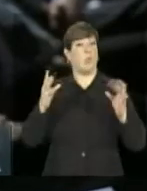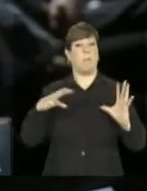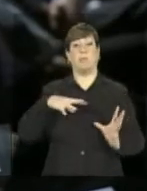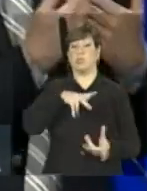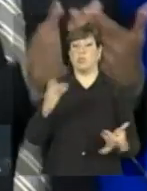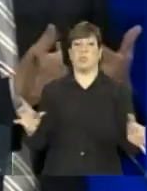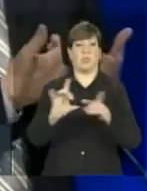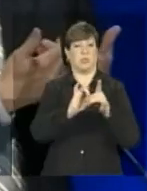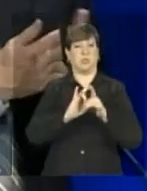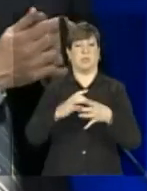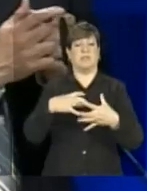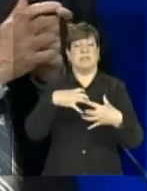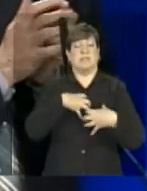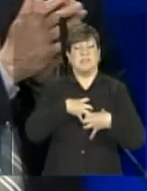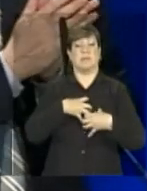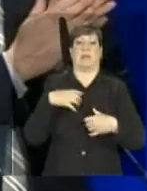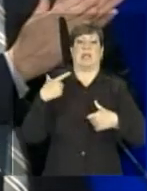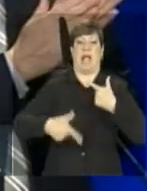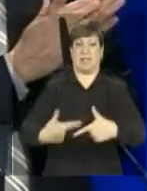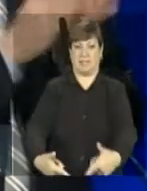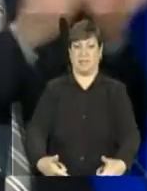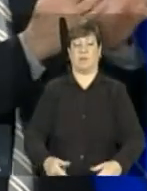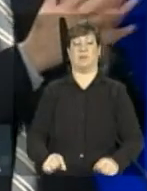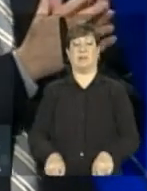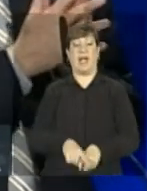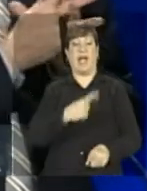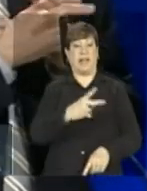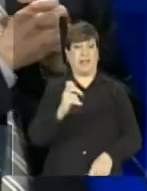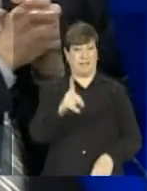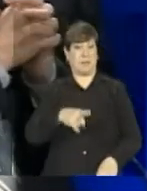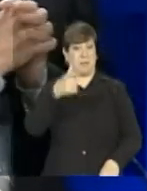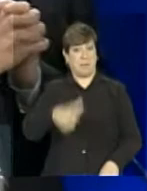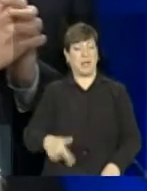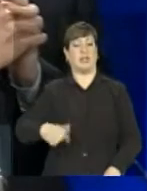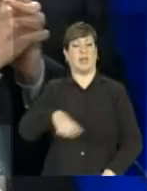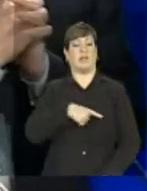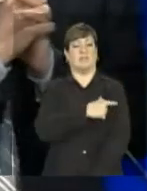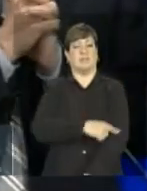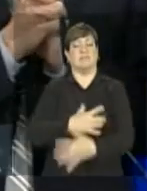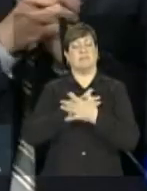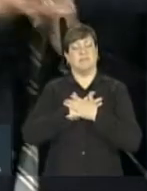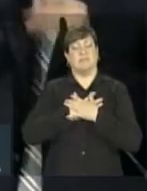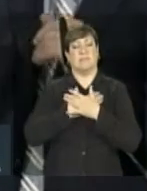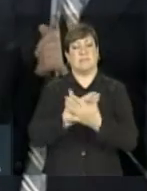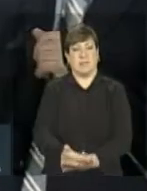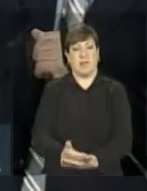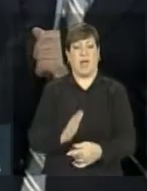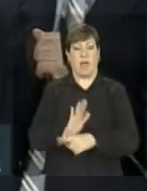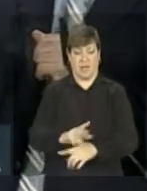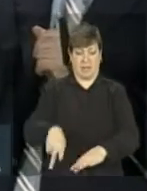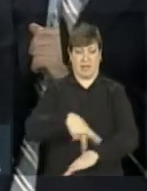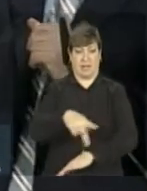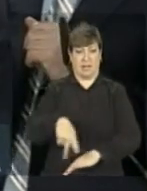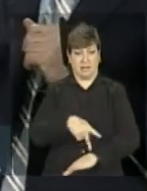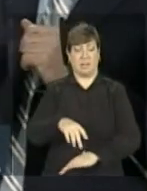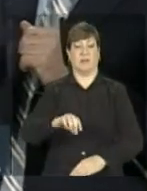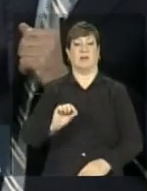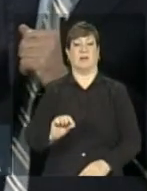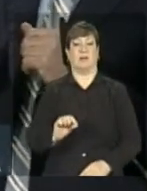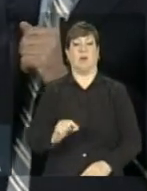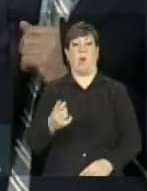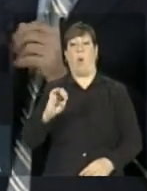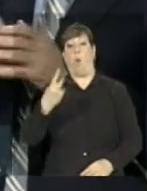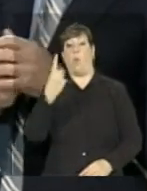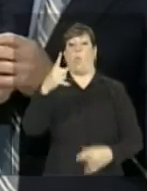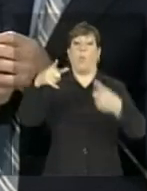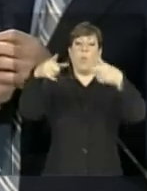em sentimentos e em ação. Cada vez mais temos lealdade não apenas para com uma nação ou uma